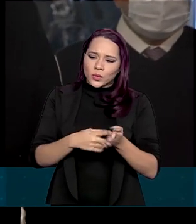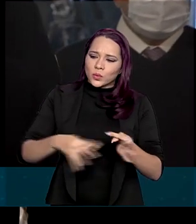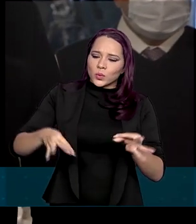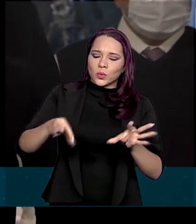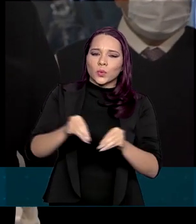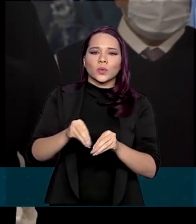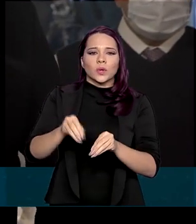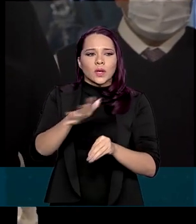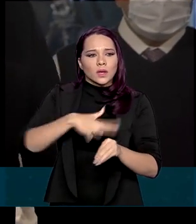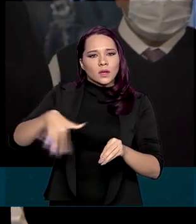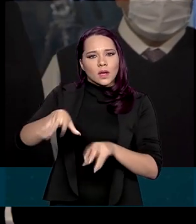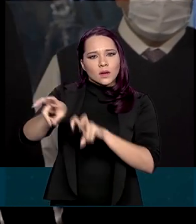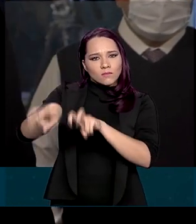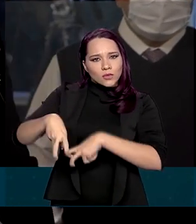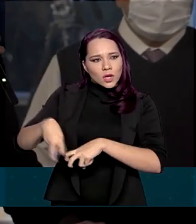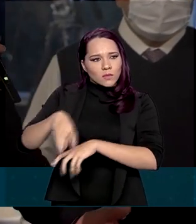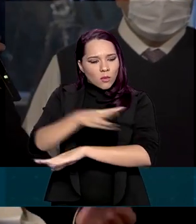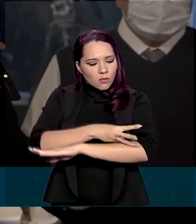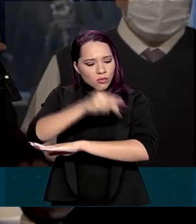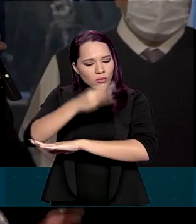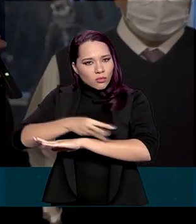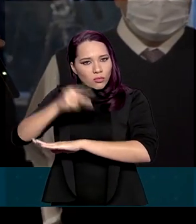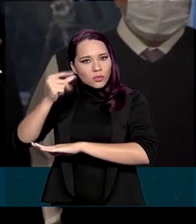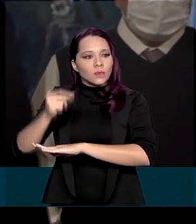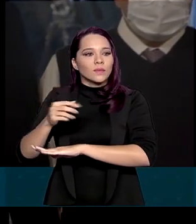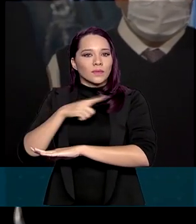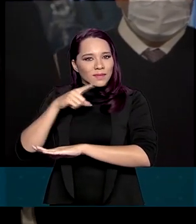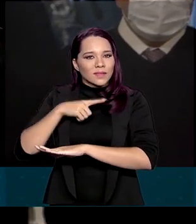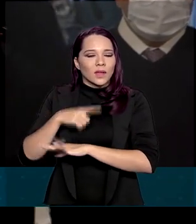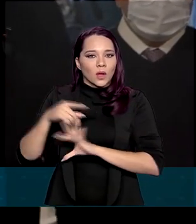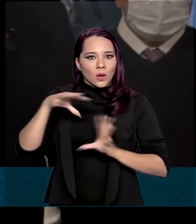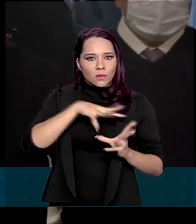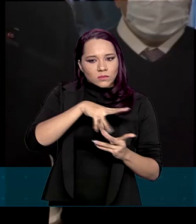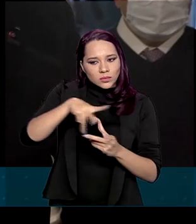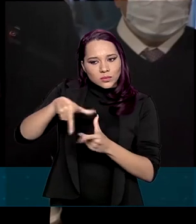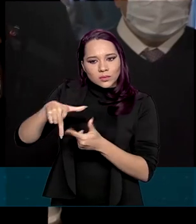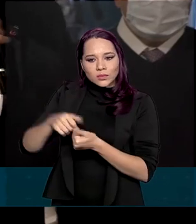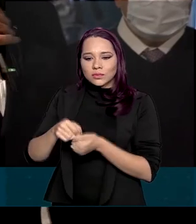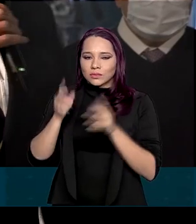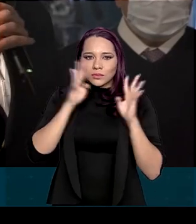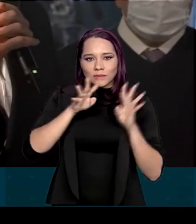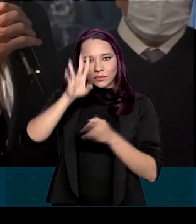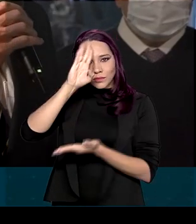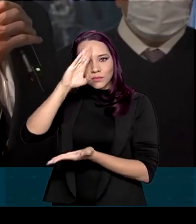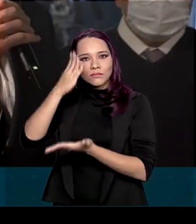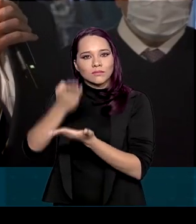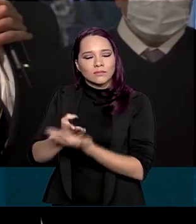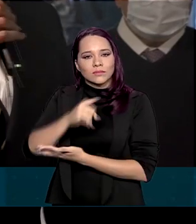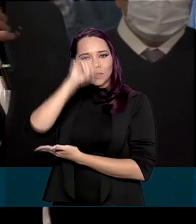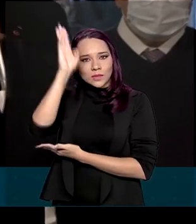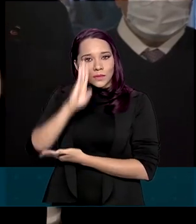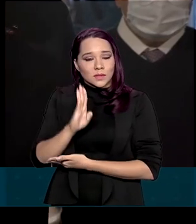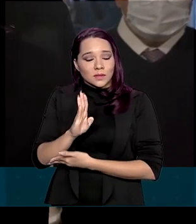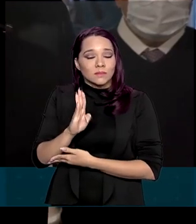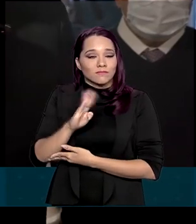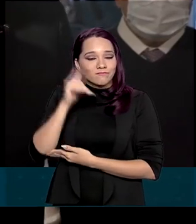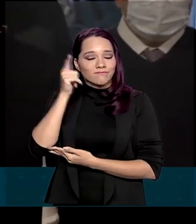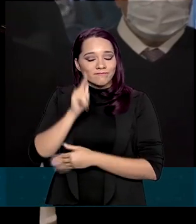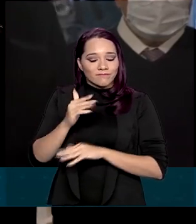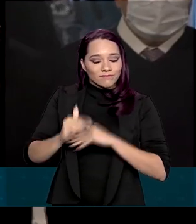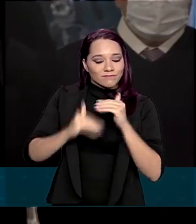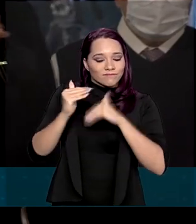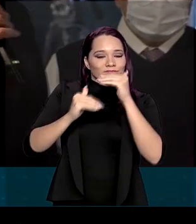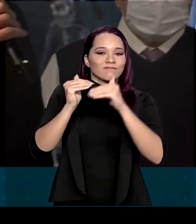campo produz. O mundo passou a acreditar no Brasil, nós, aos poucos, recuperamos a